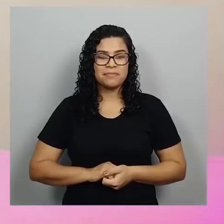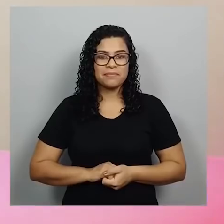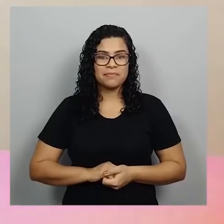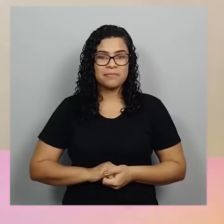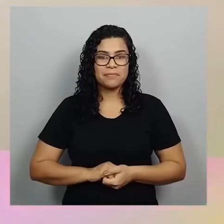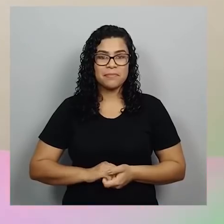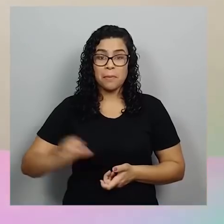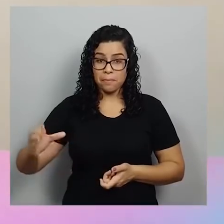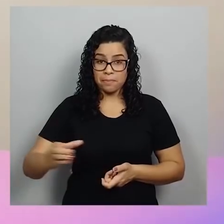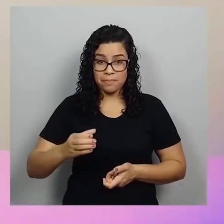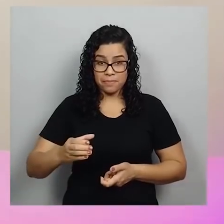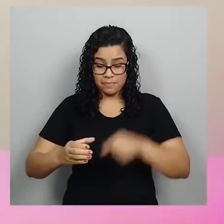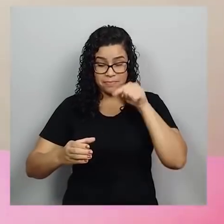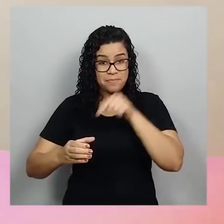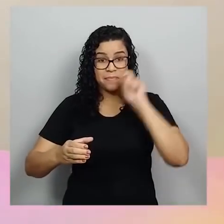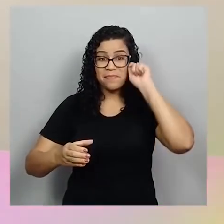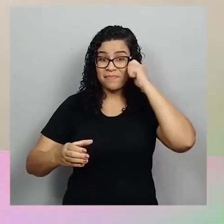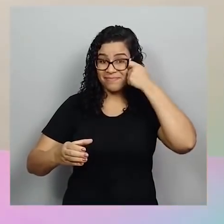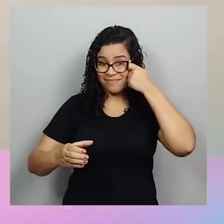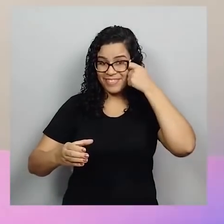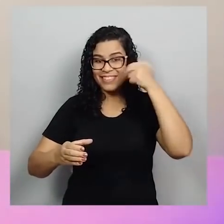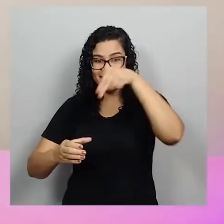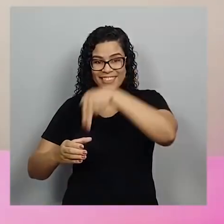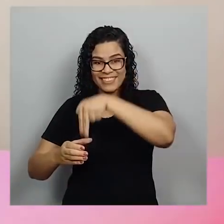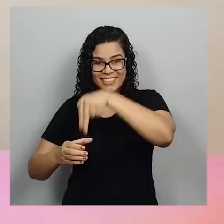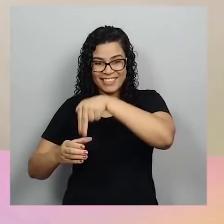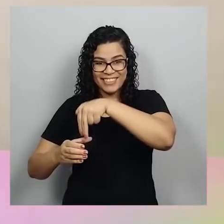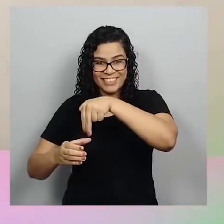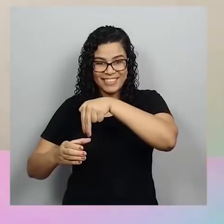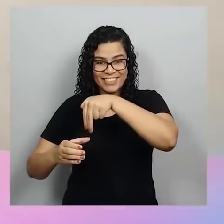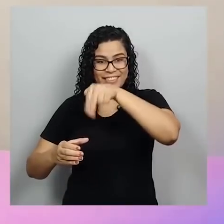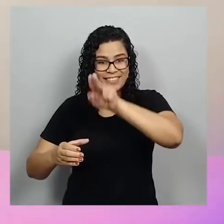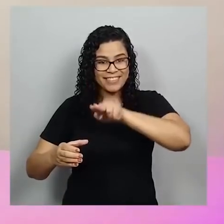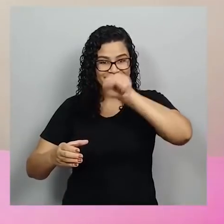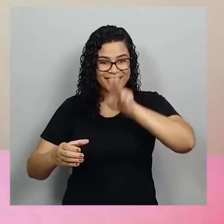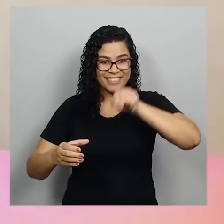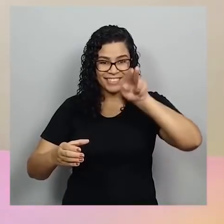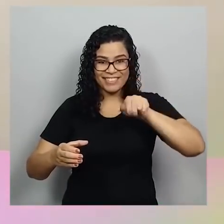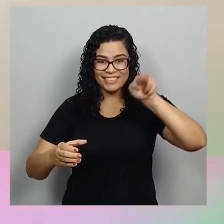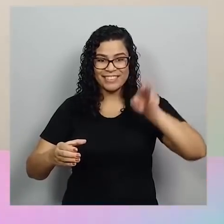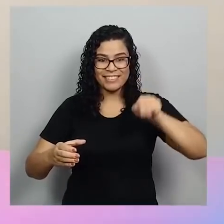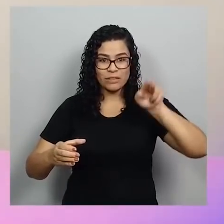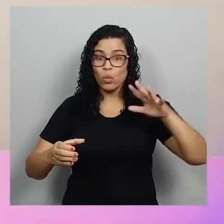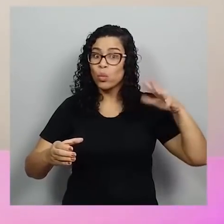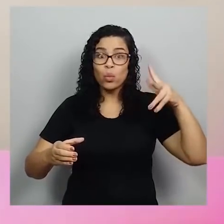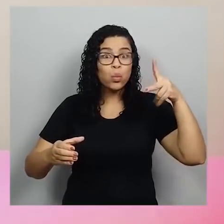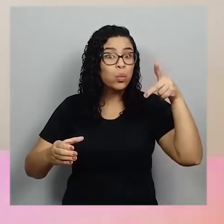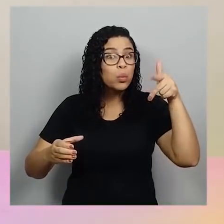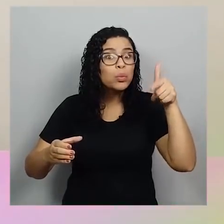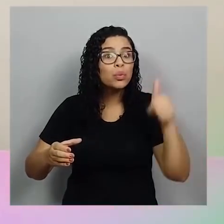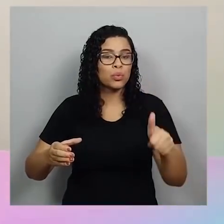Então pegue a tinta guache preta, o pincel e